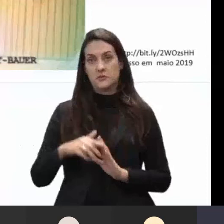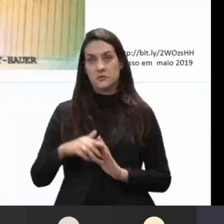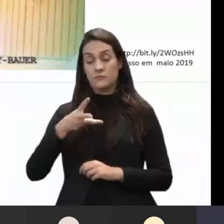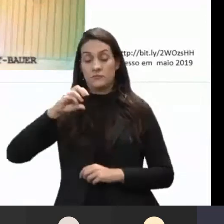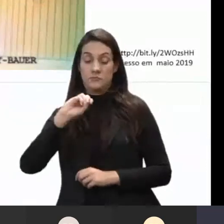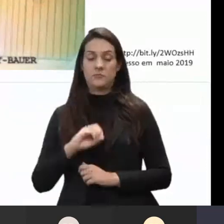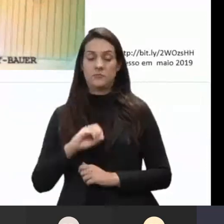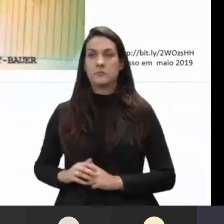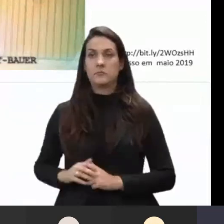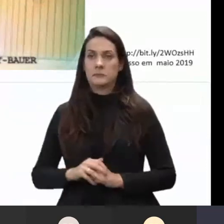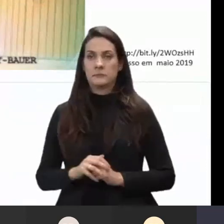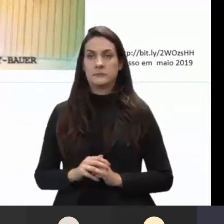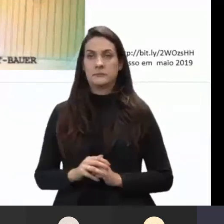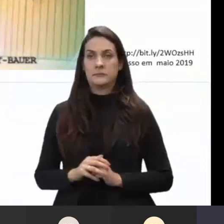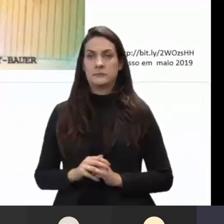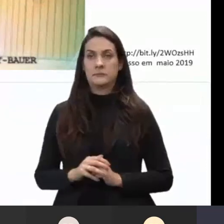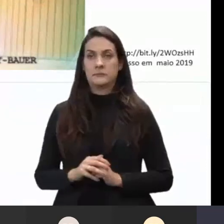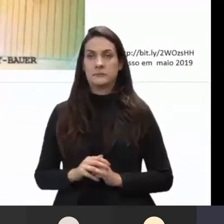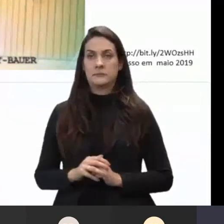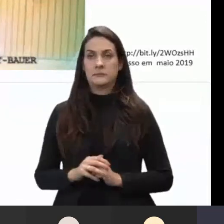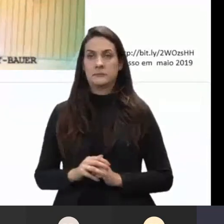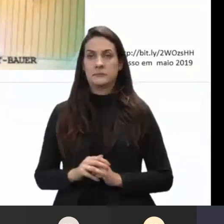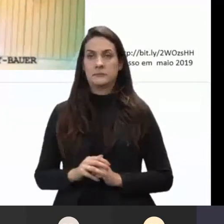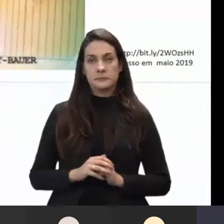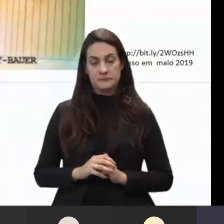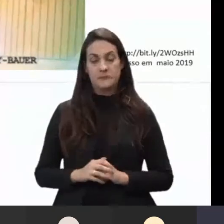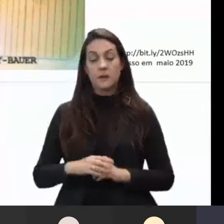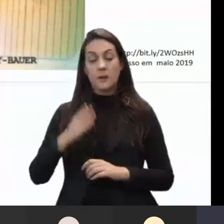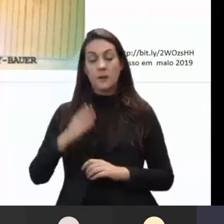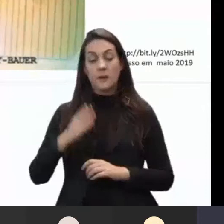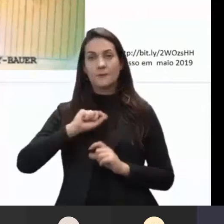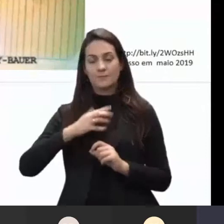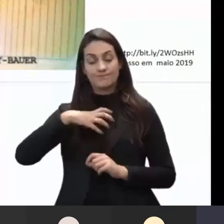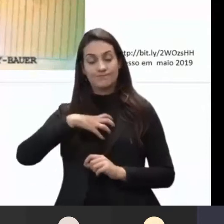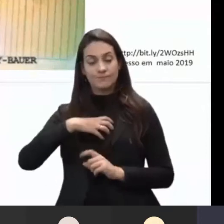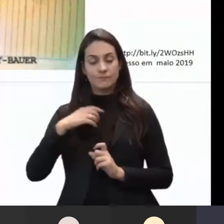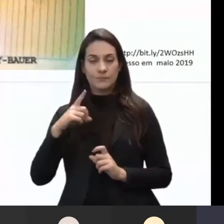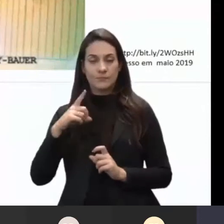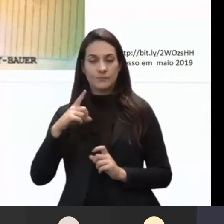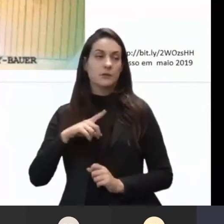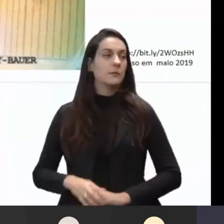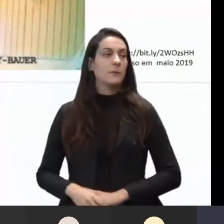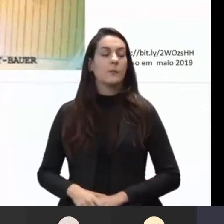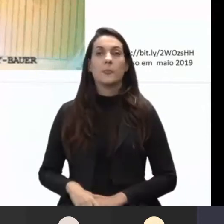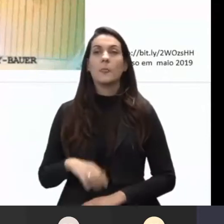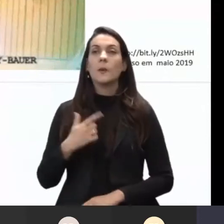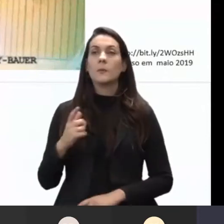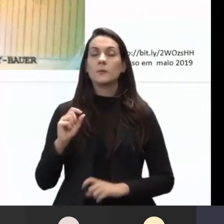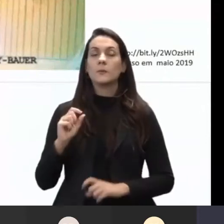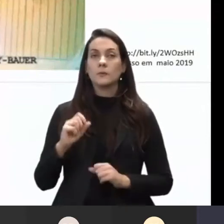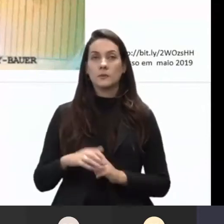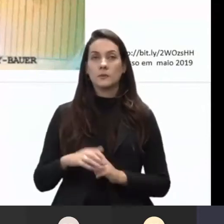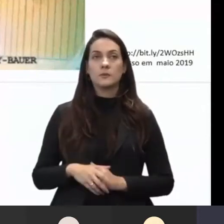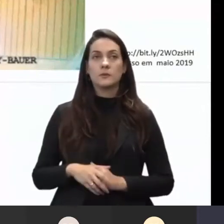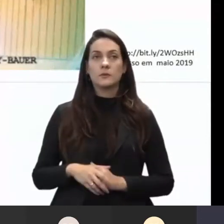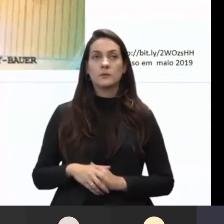a 17, nos mostra que ele é sensível. O outro exemplo, qual é? É